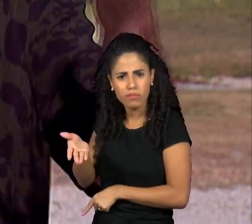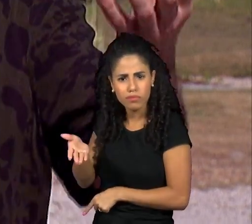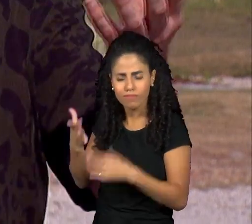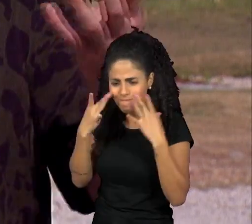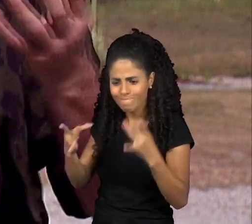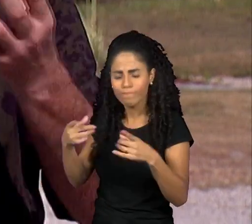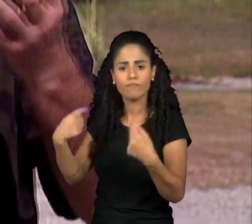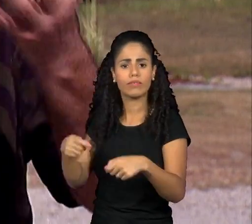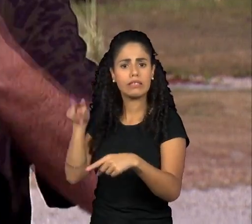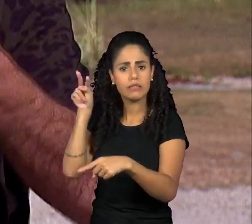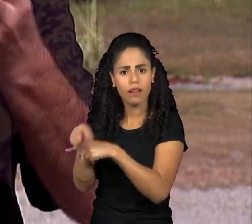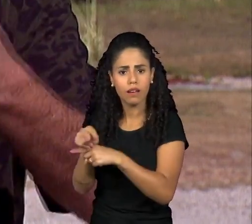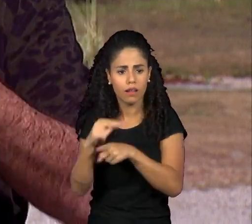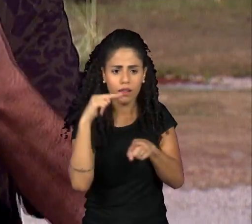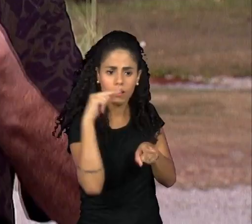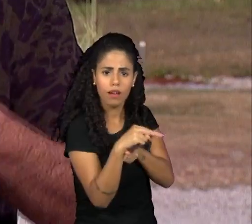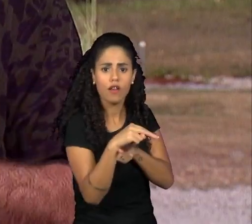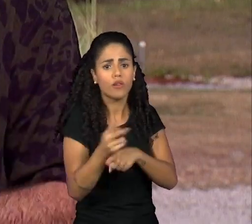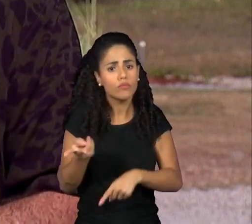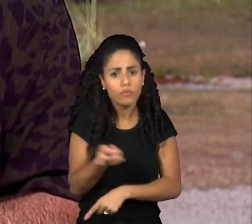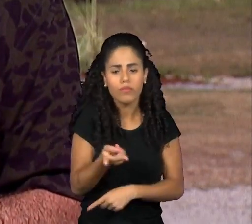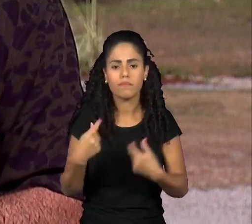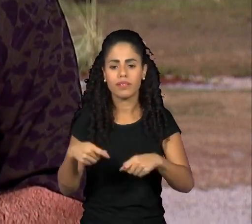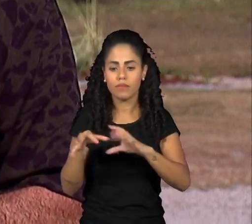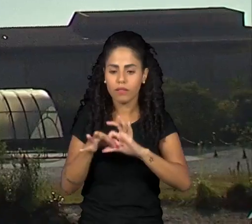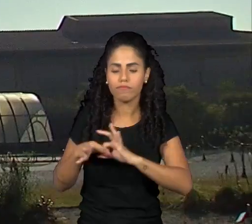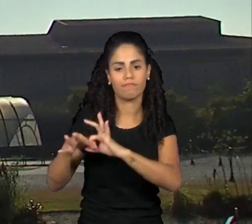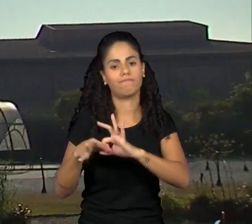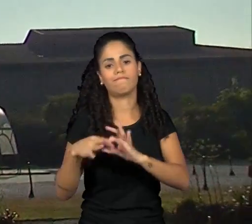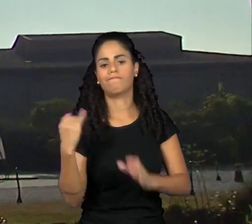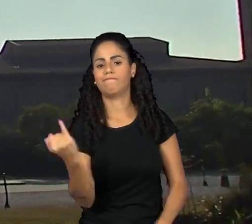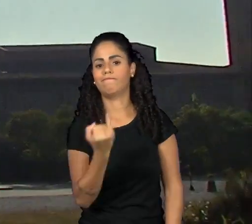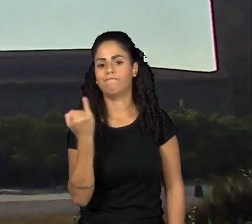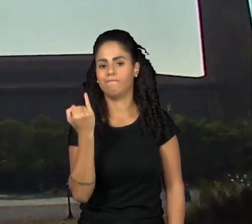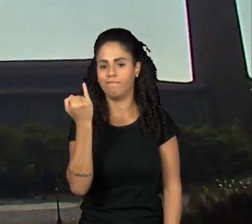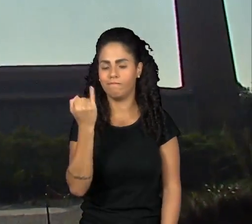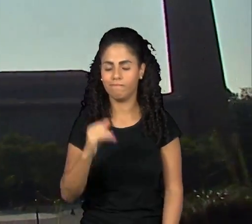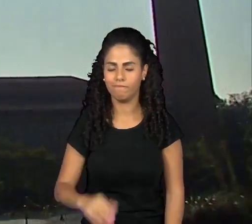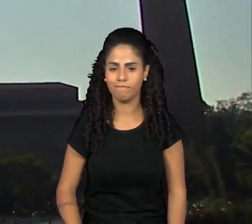Precisa ter a Amazônia e o Cerrado para eles trabalharem em conjunto, né?